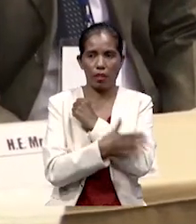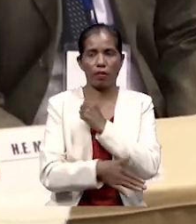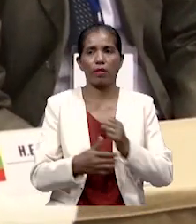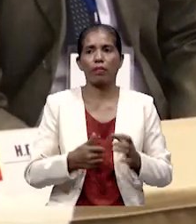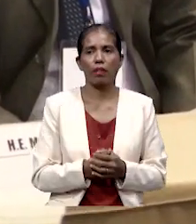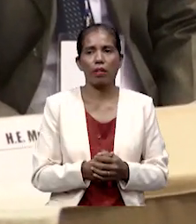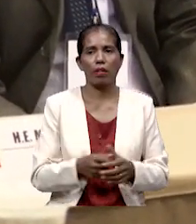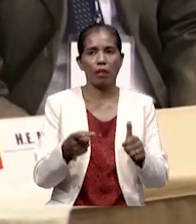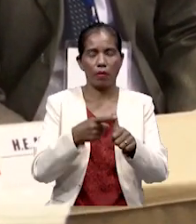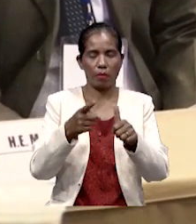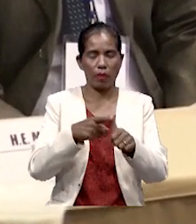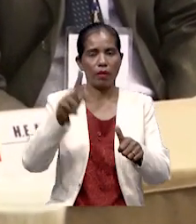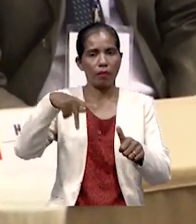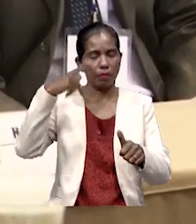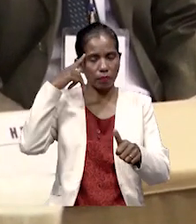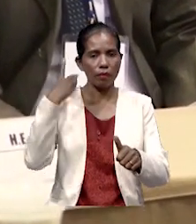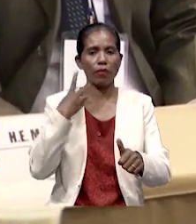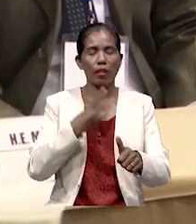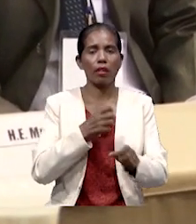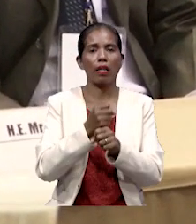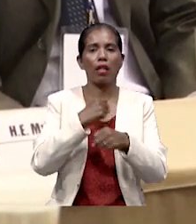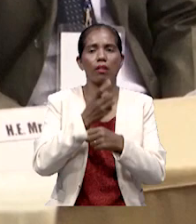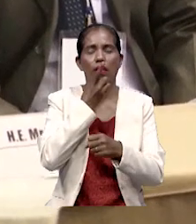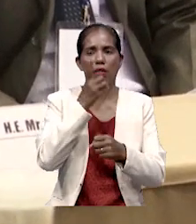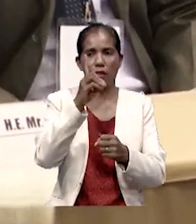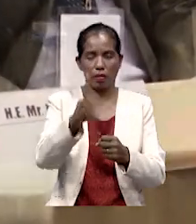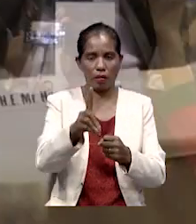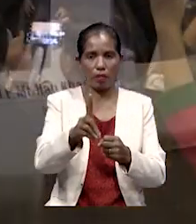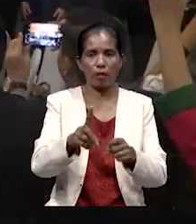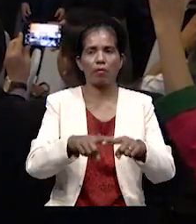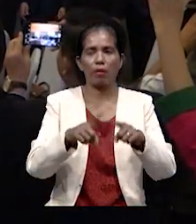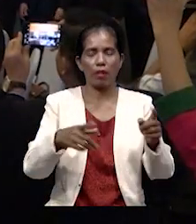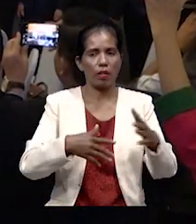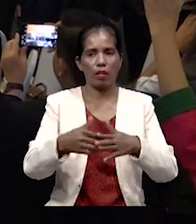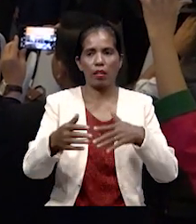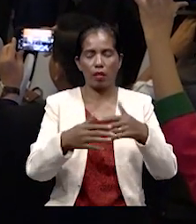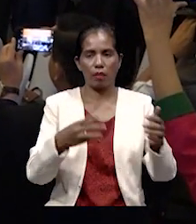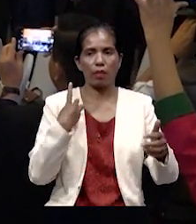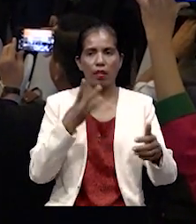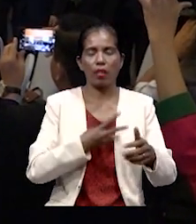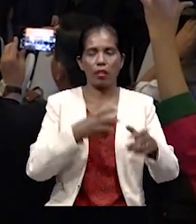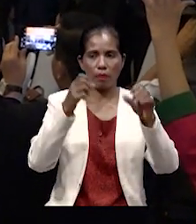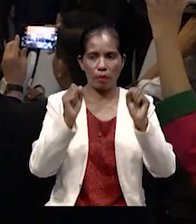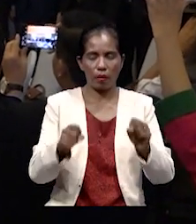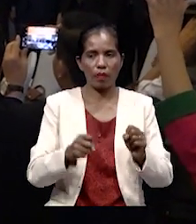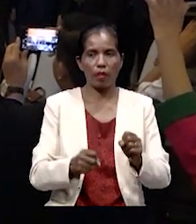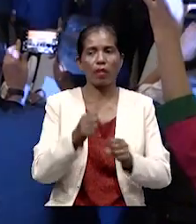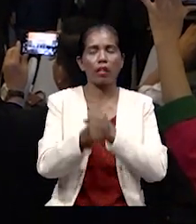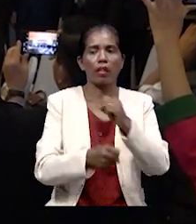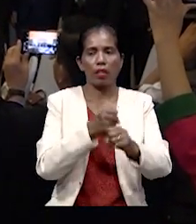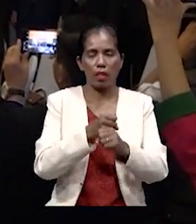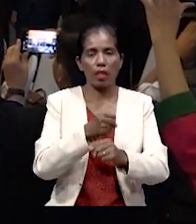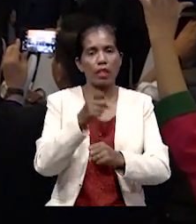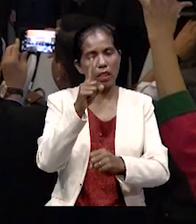iha política ita hala declaração ruma, mas dala ruma ida ne bele tina ida ou tina